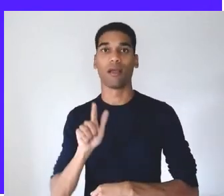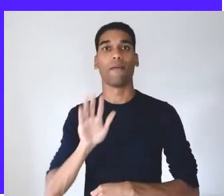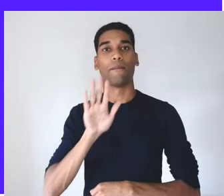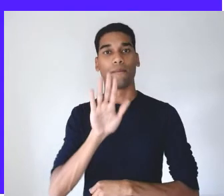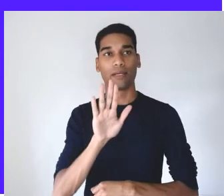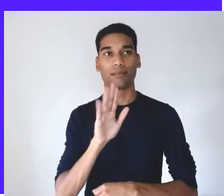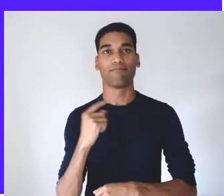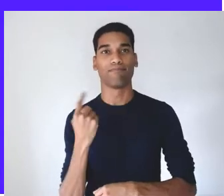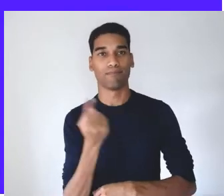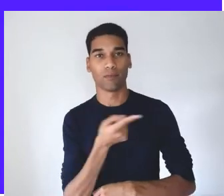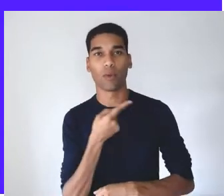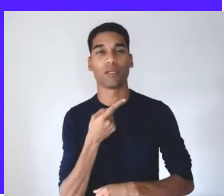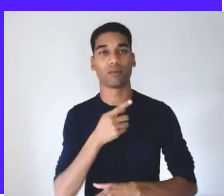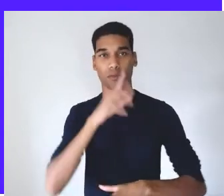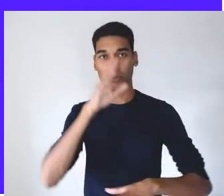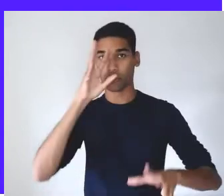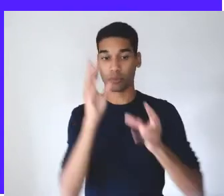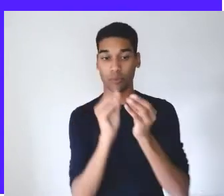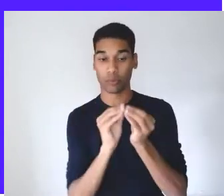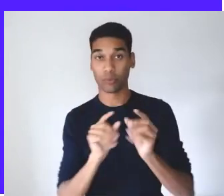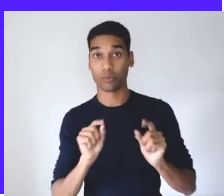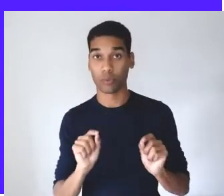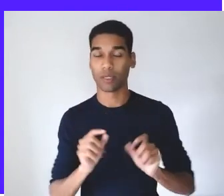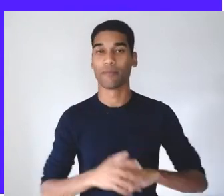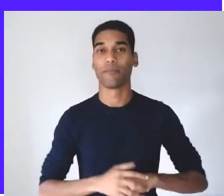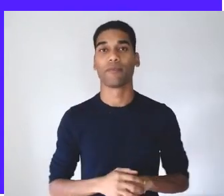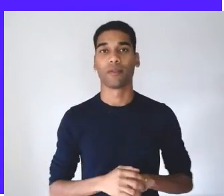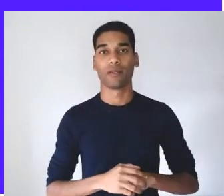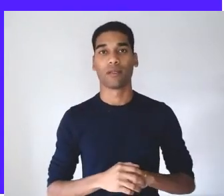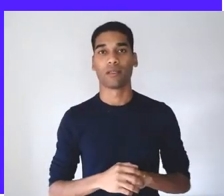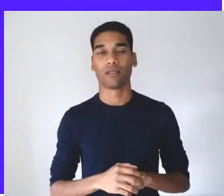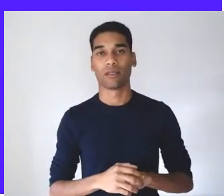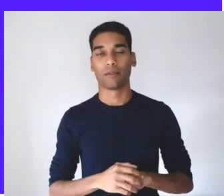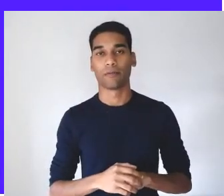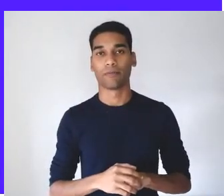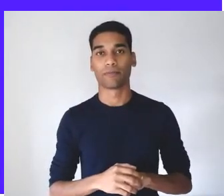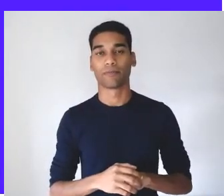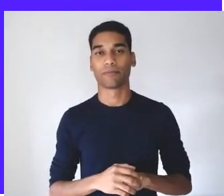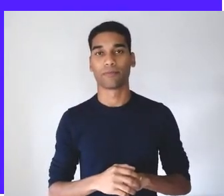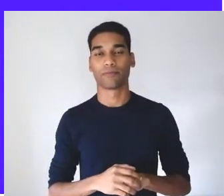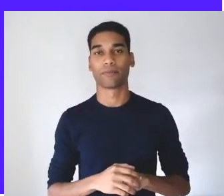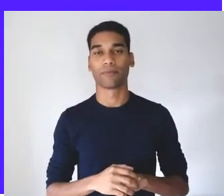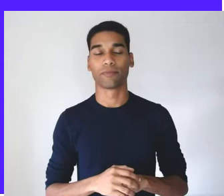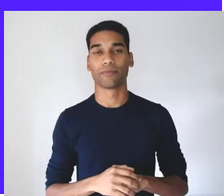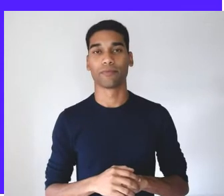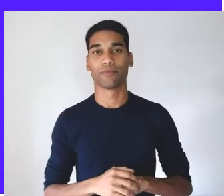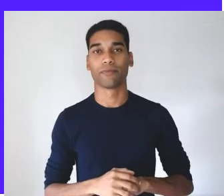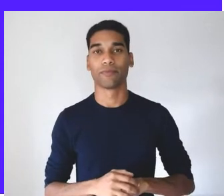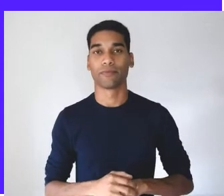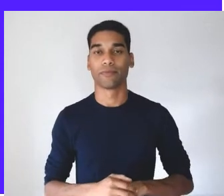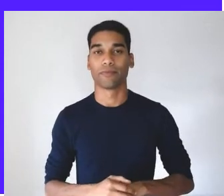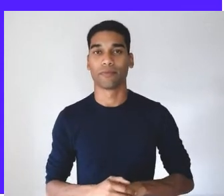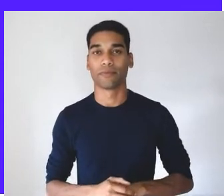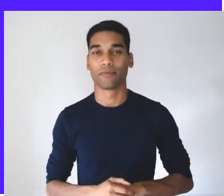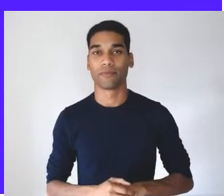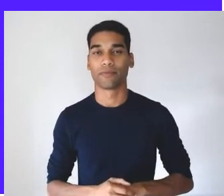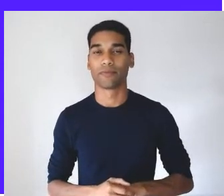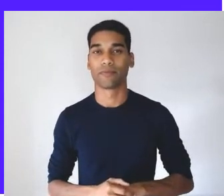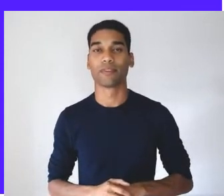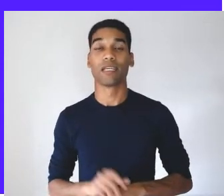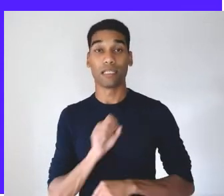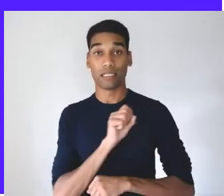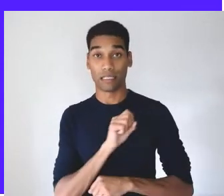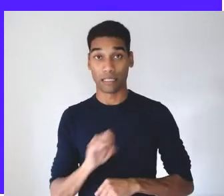que cotas mais bem reportadas, né? Ou seja, que você tem a